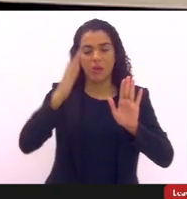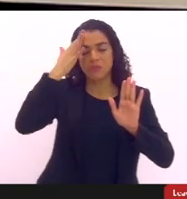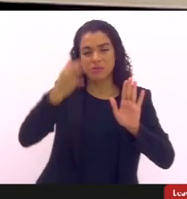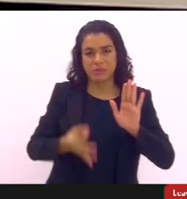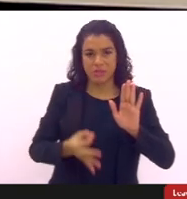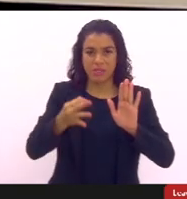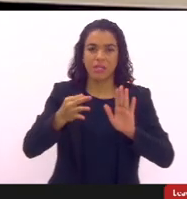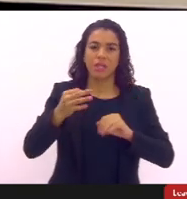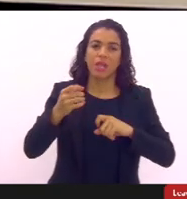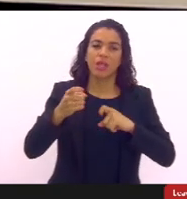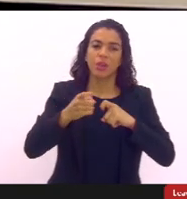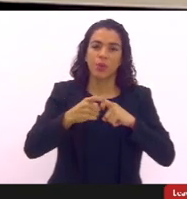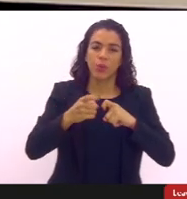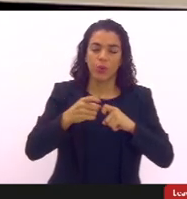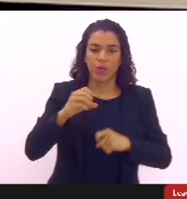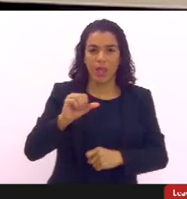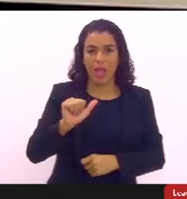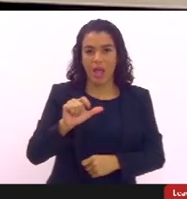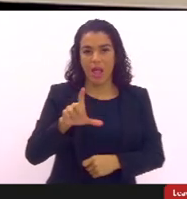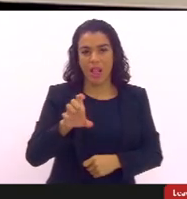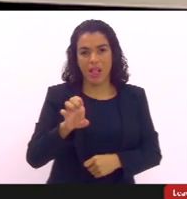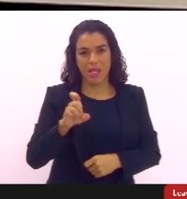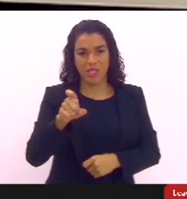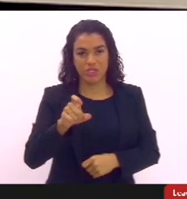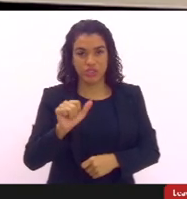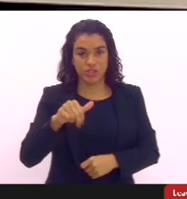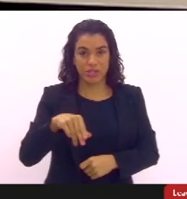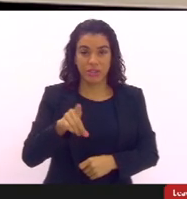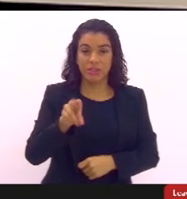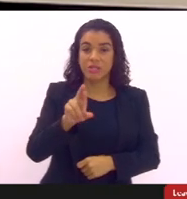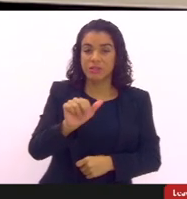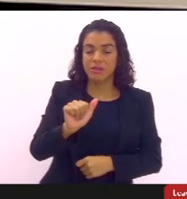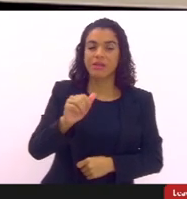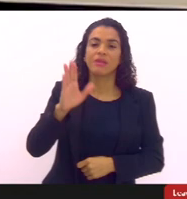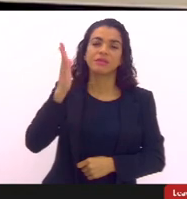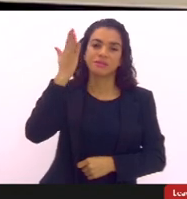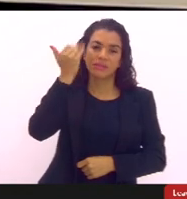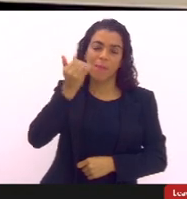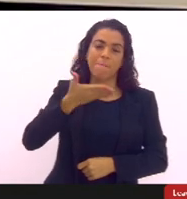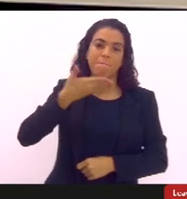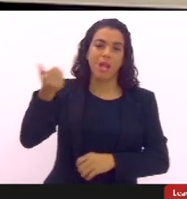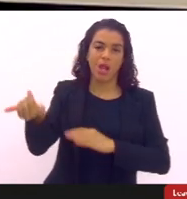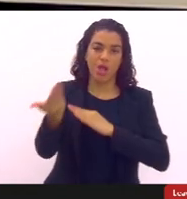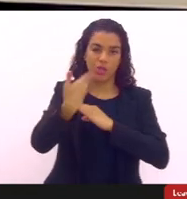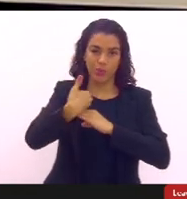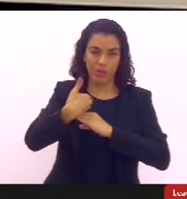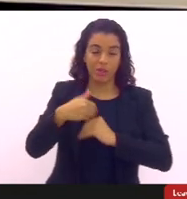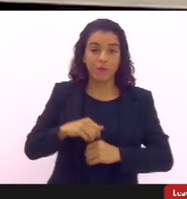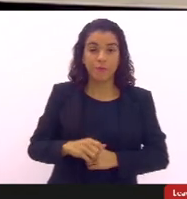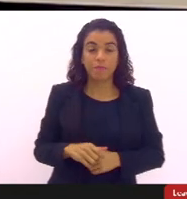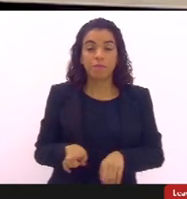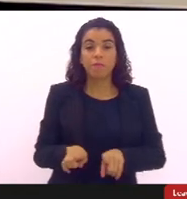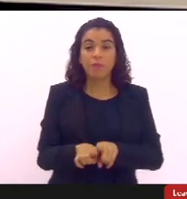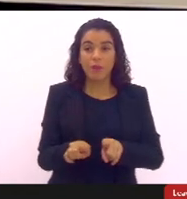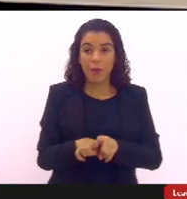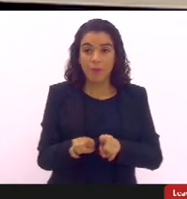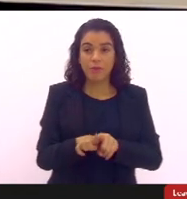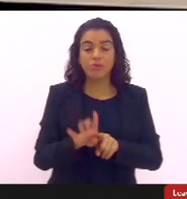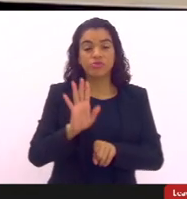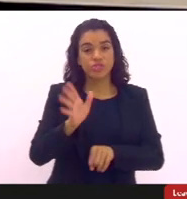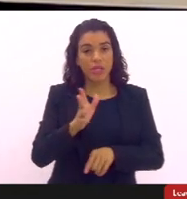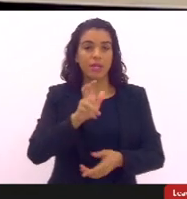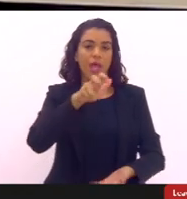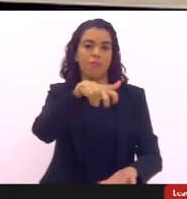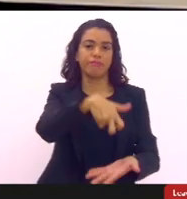Alexandra tem mais competência do que eu para fazer essa apresentação. Mas o Estado está condenado nessa ação.